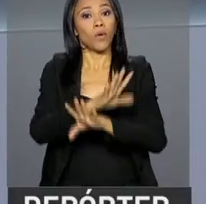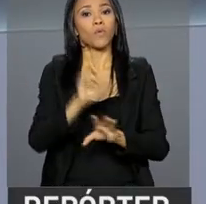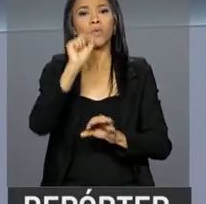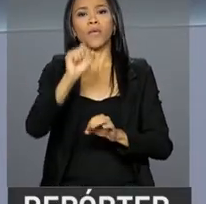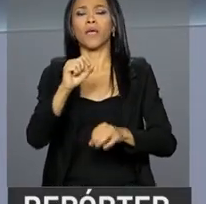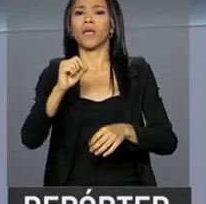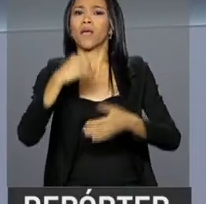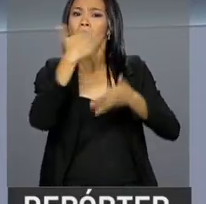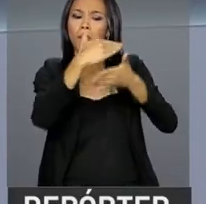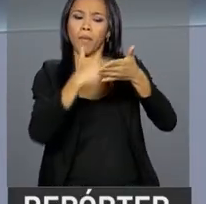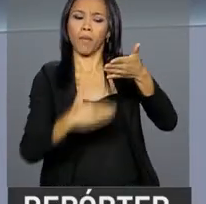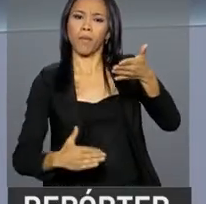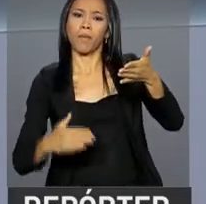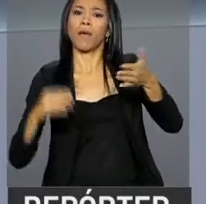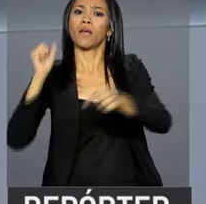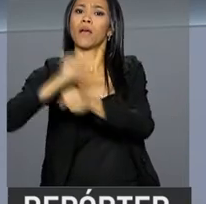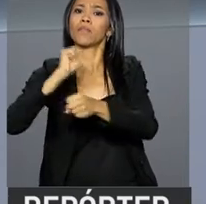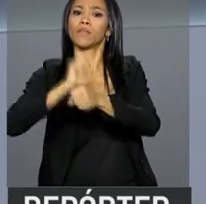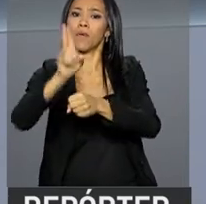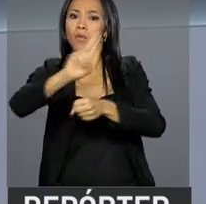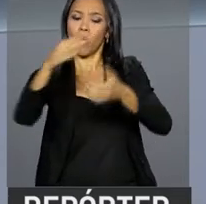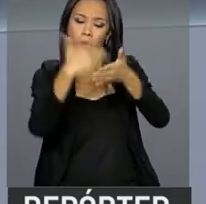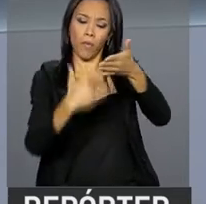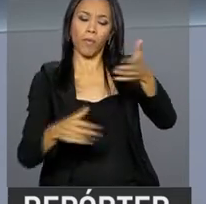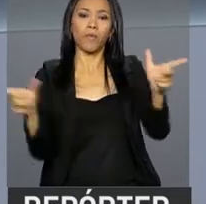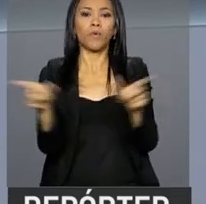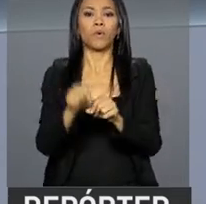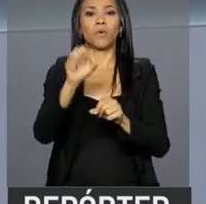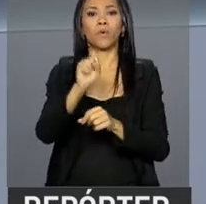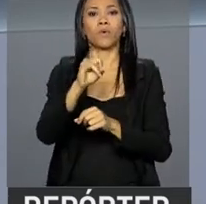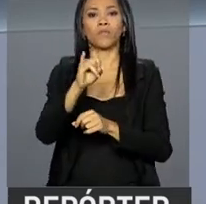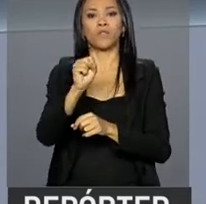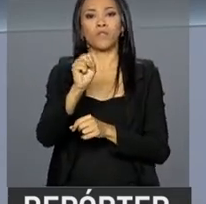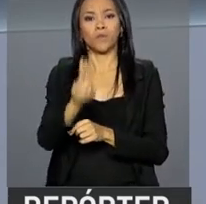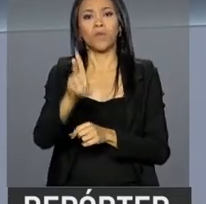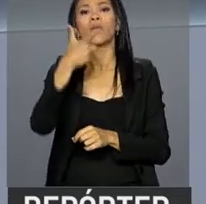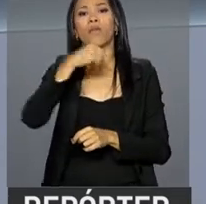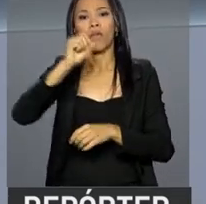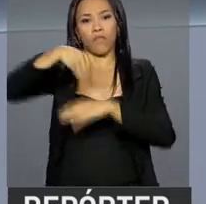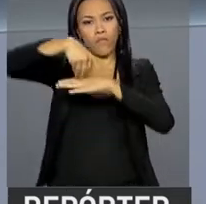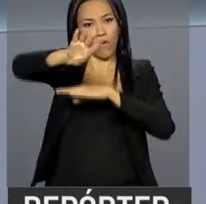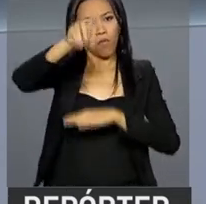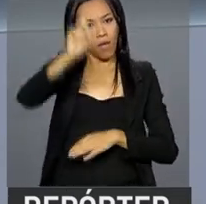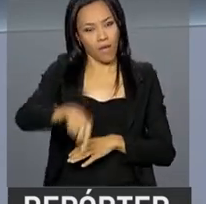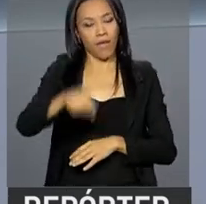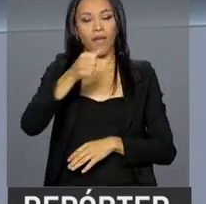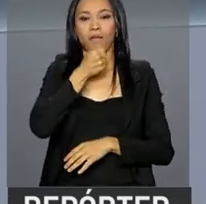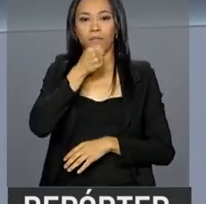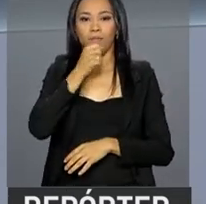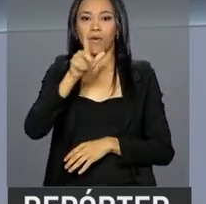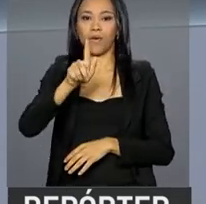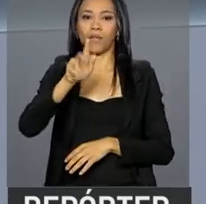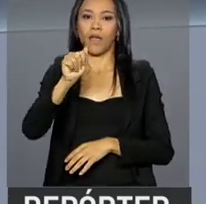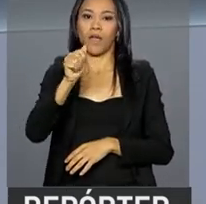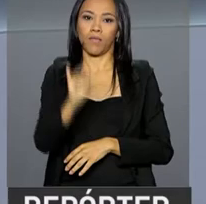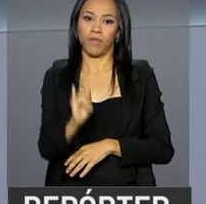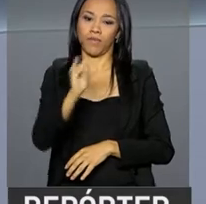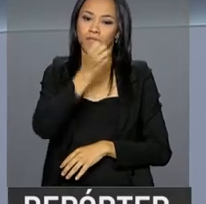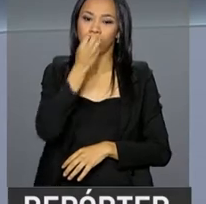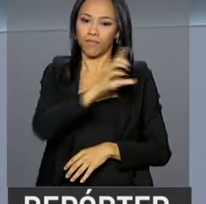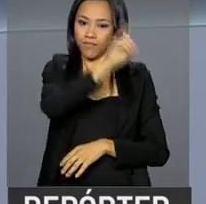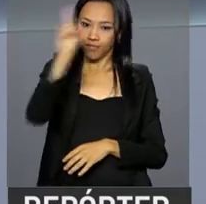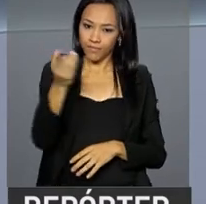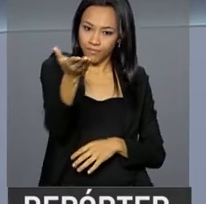lista de espera do sisu sistema de seleção unificada quem tem as informações para a gente é a repórter gabriela noronha gabriela bom dia para